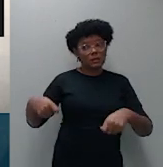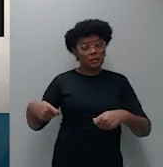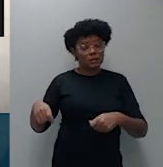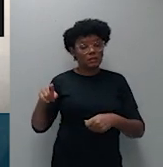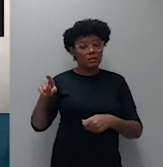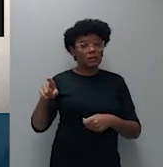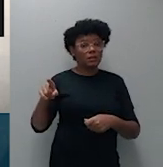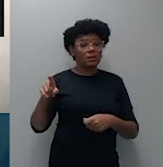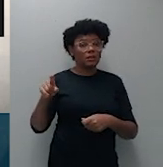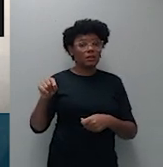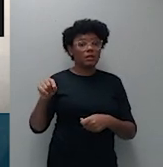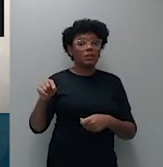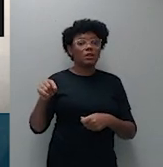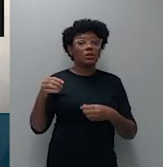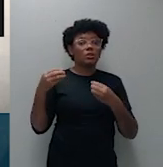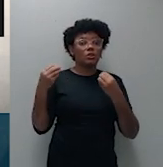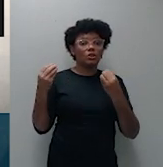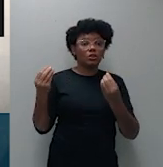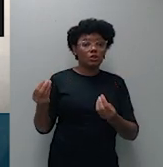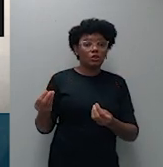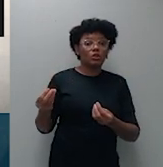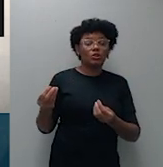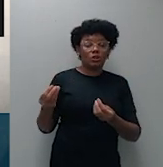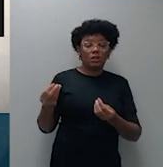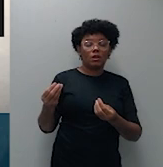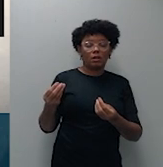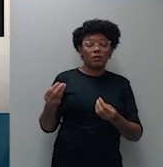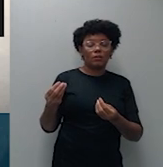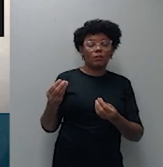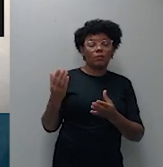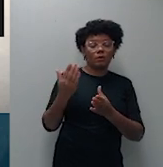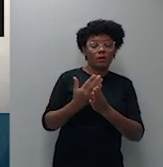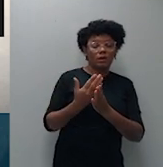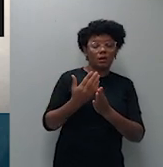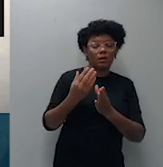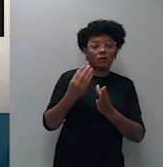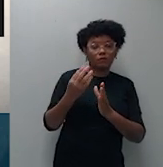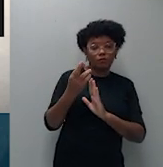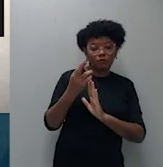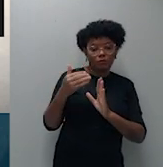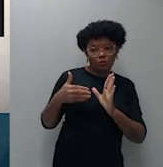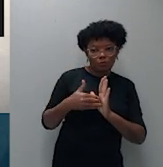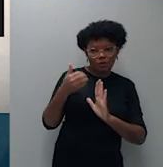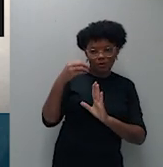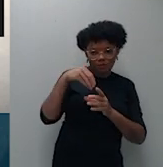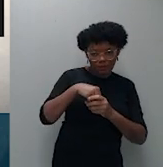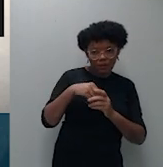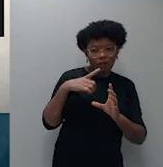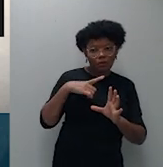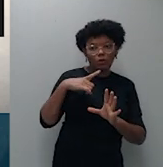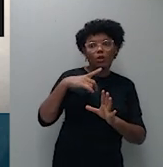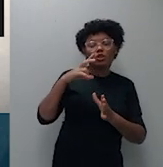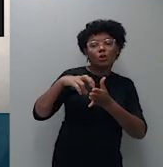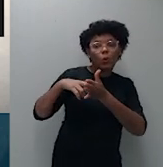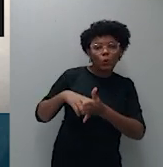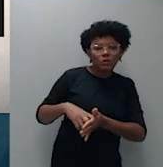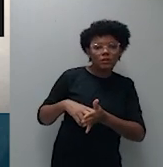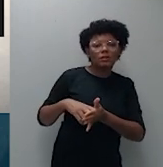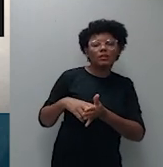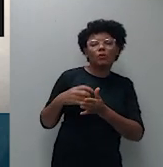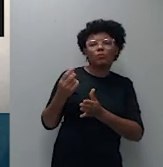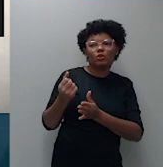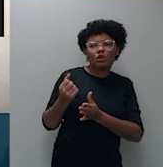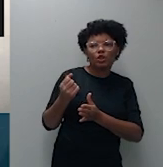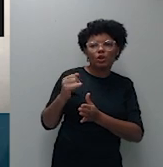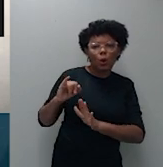necessidade de provimento do presente agravo interno quanto ao pedido de que a condenação ao pagamento de